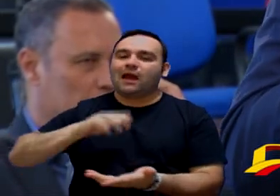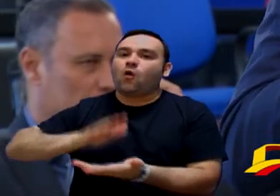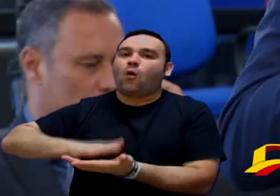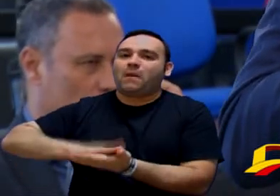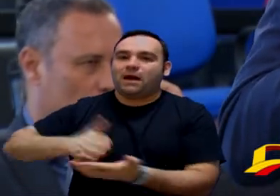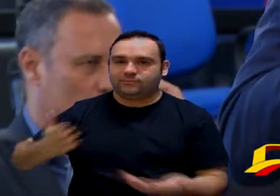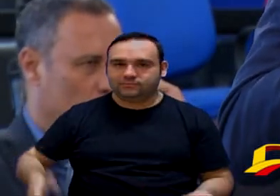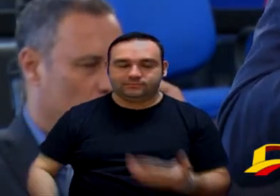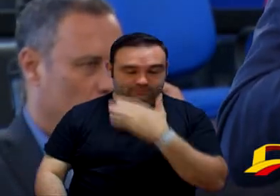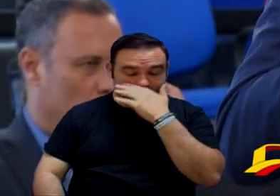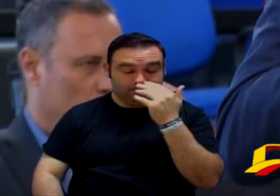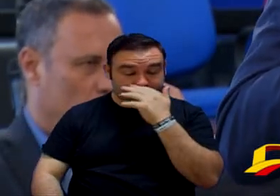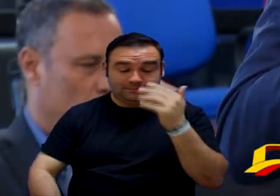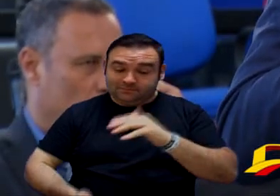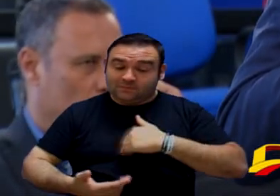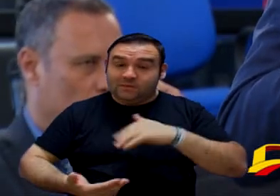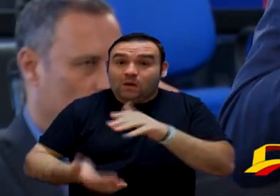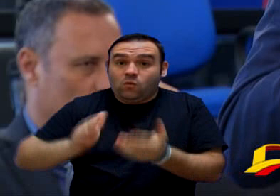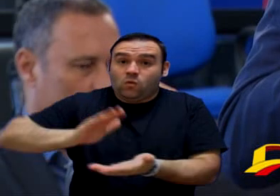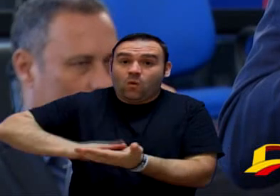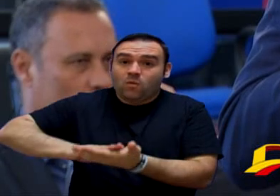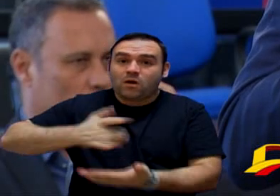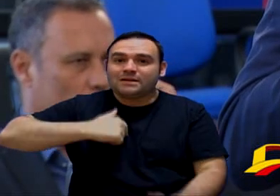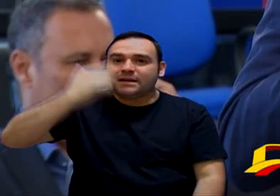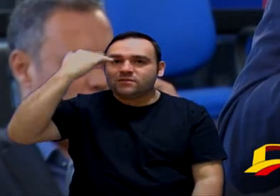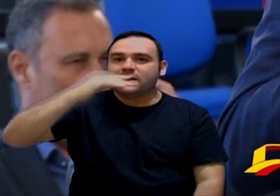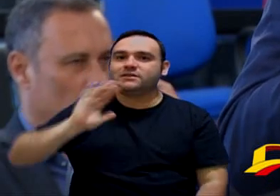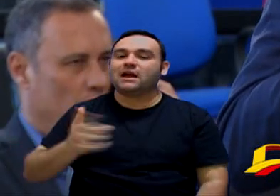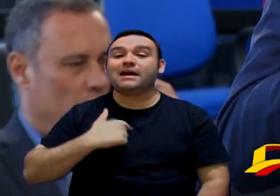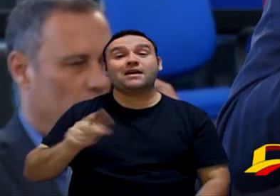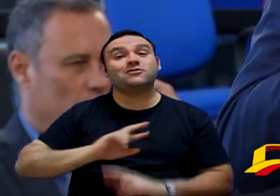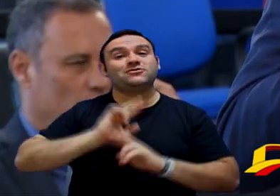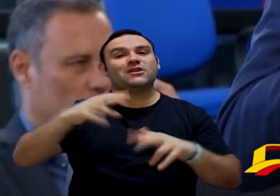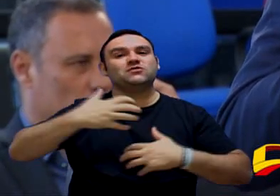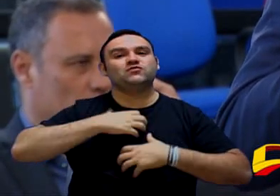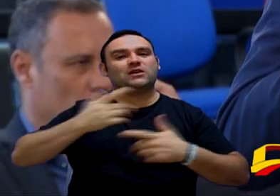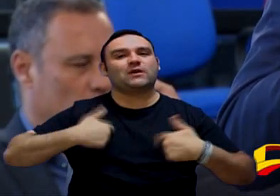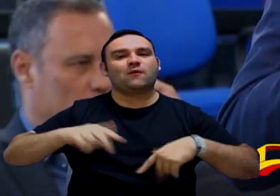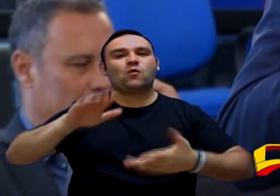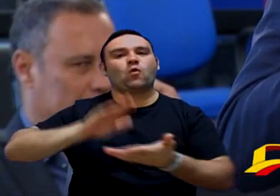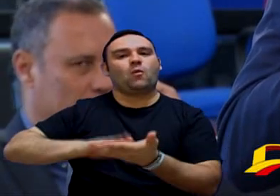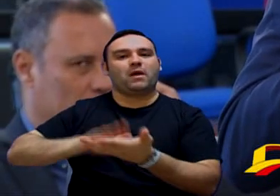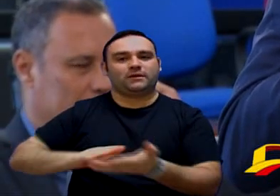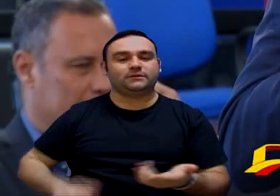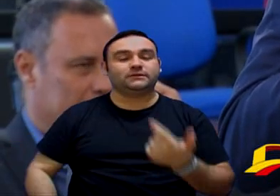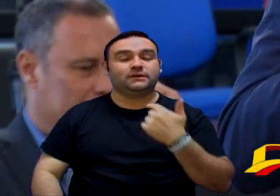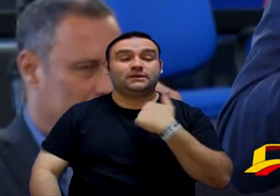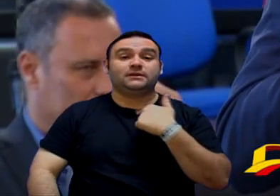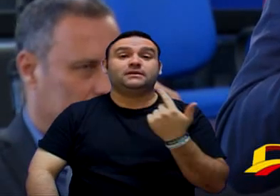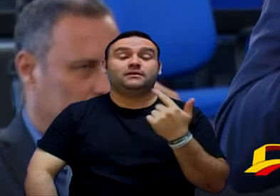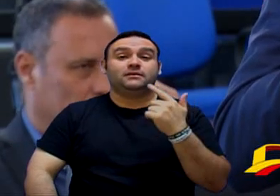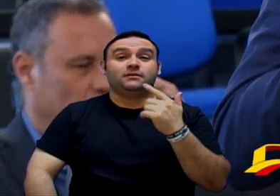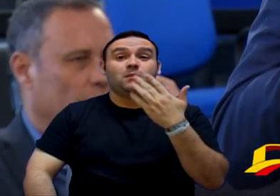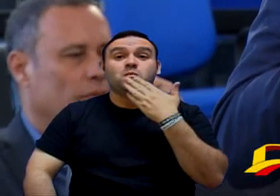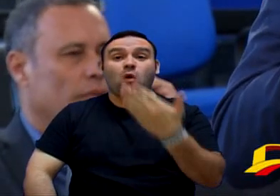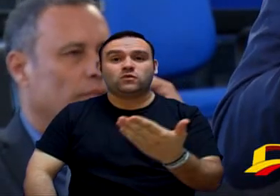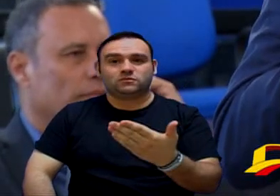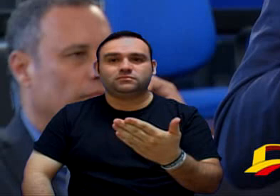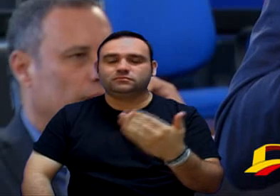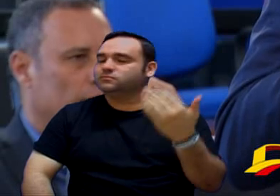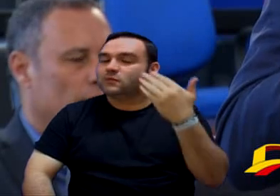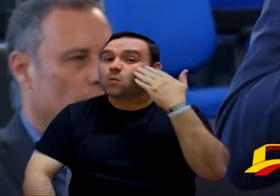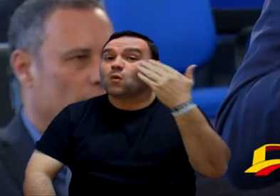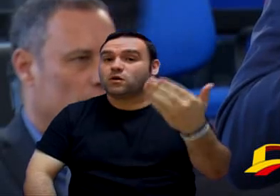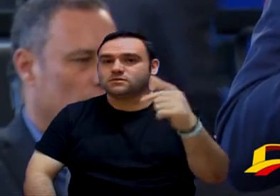cobrar e quando eu cobro eu já sei já cobro diferente eu já demonstro que